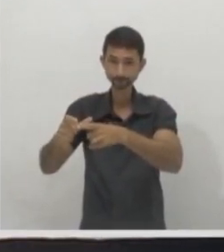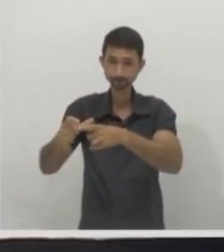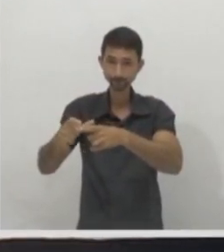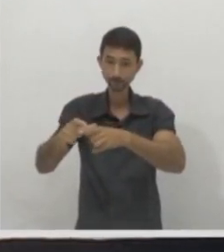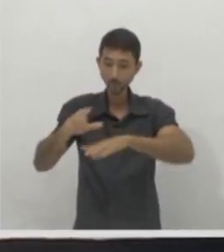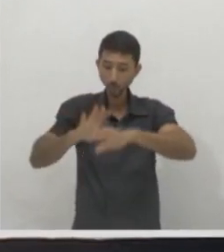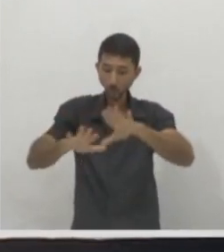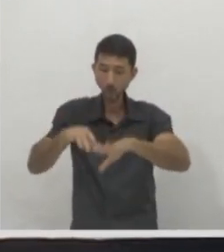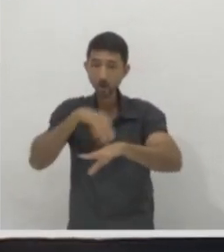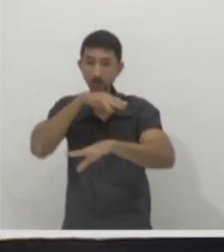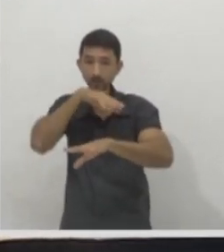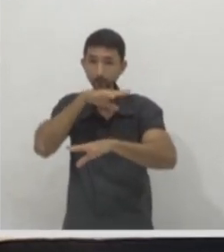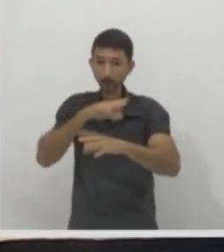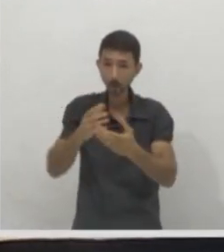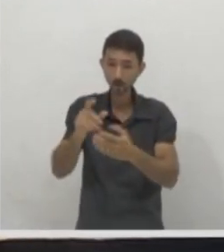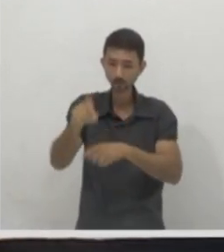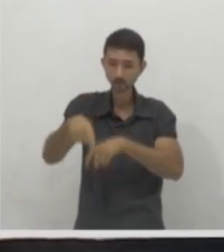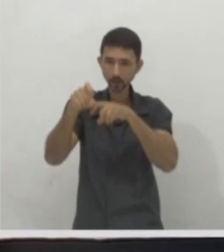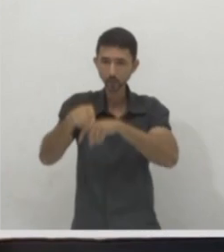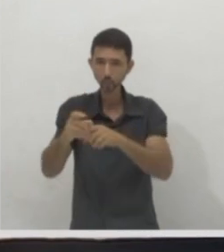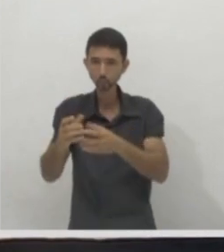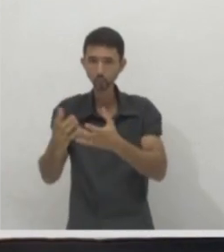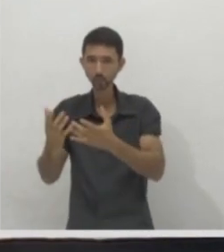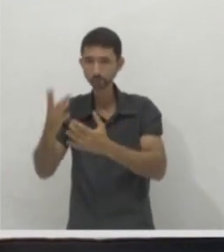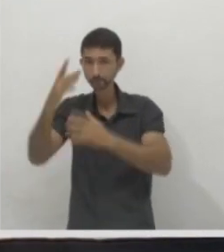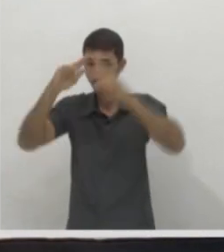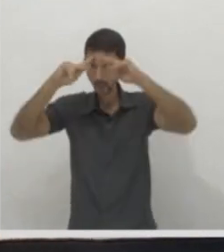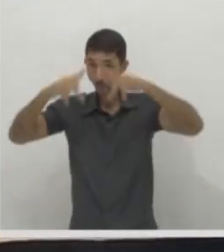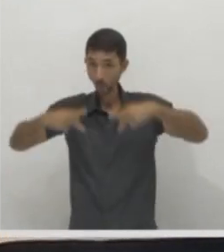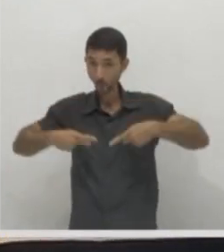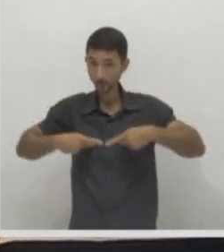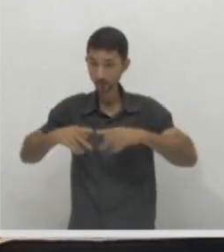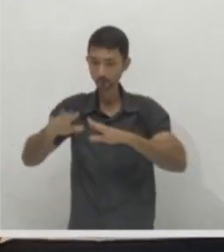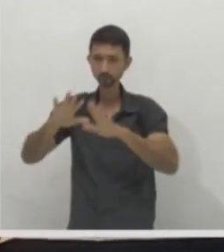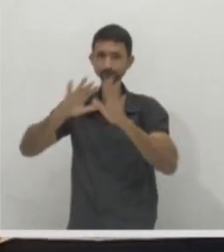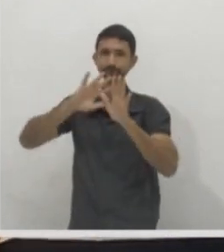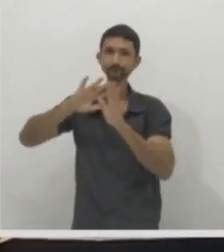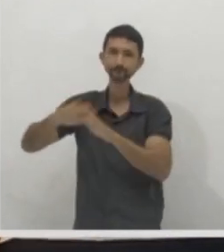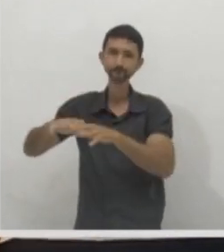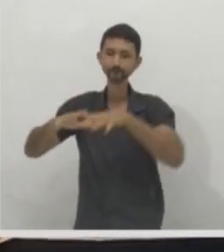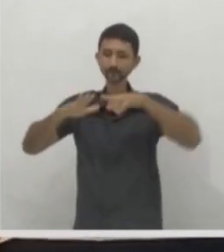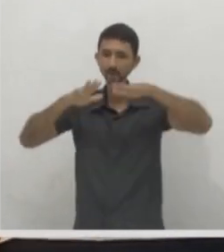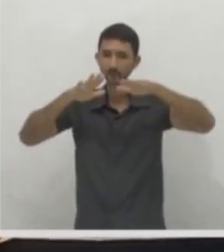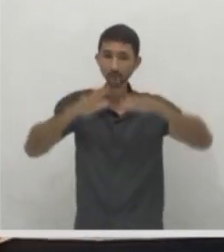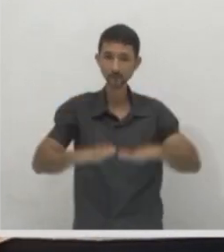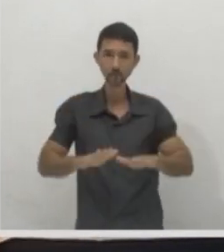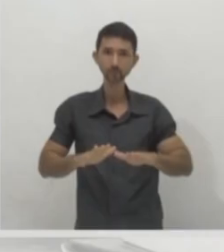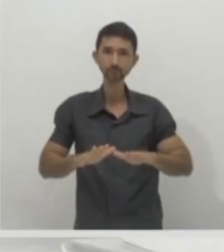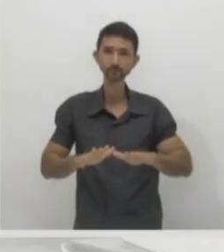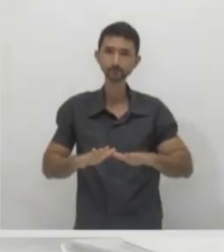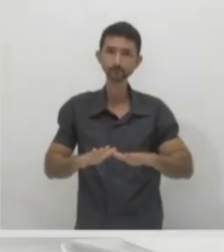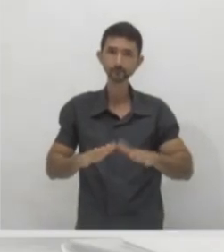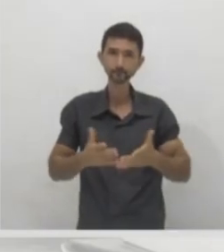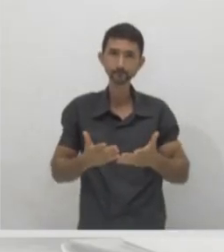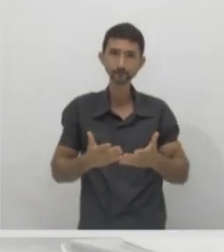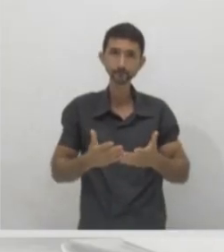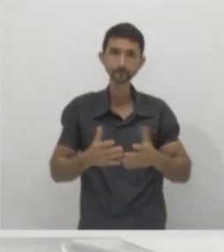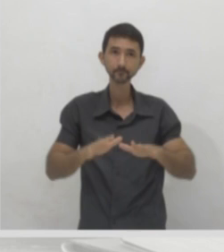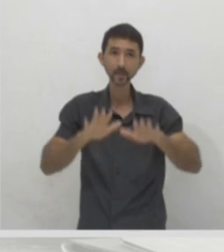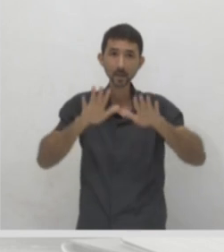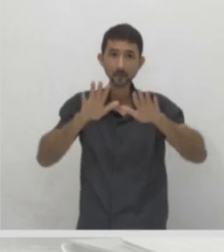a domesticação dos animais e com a agricultura, o ser humano já se fixou. Olha, tem uma palavra aí diferente, pessoal. Já ouviu a